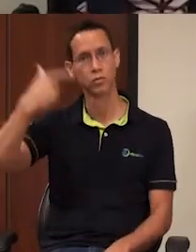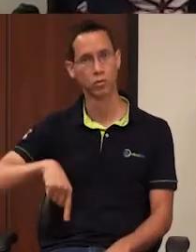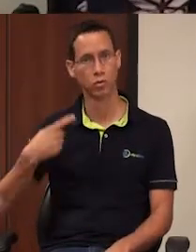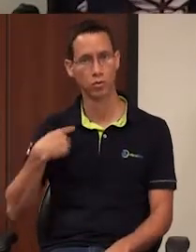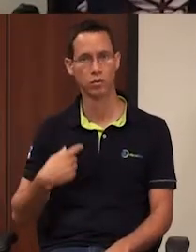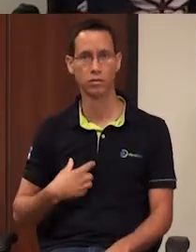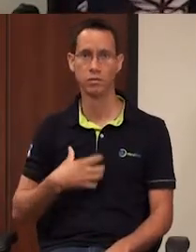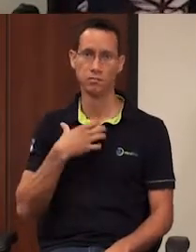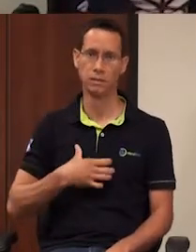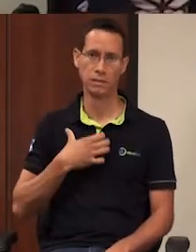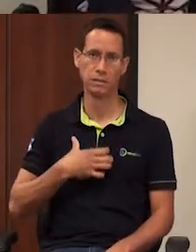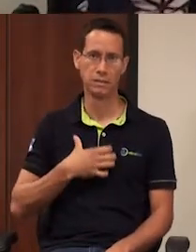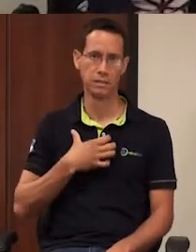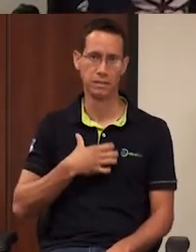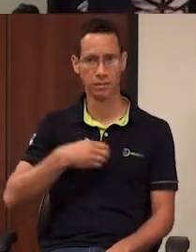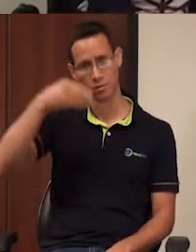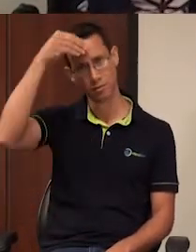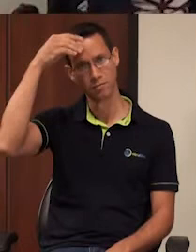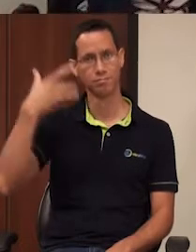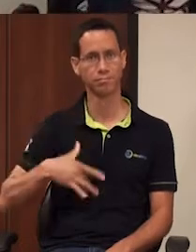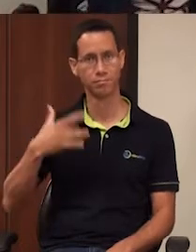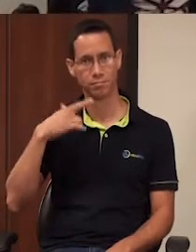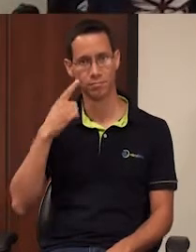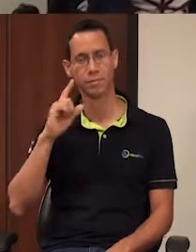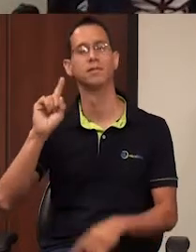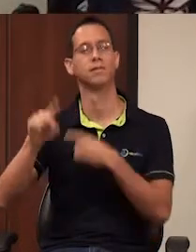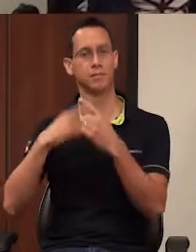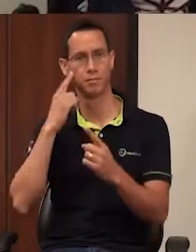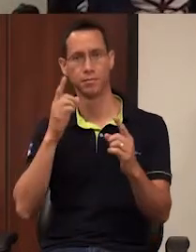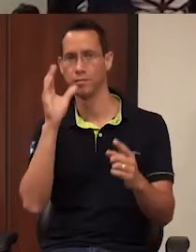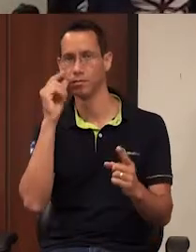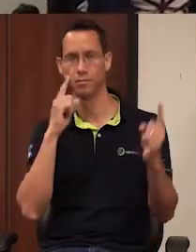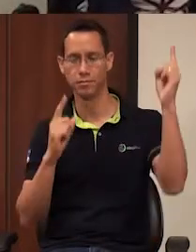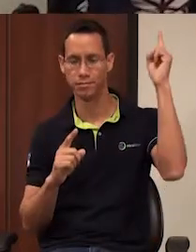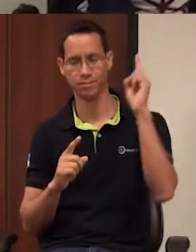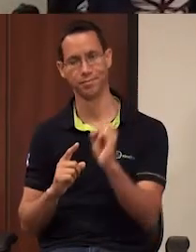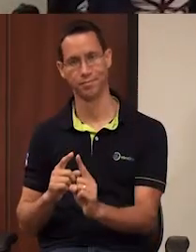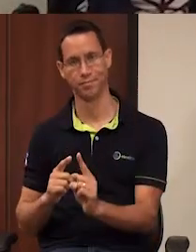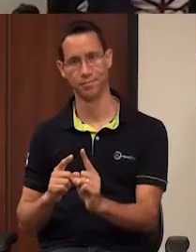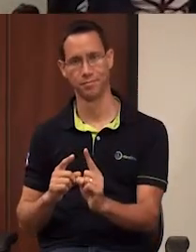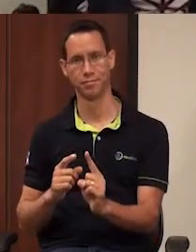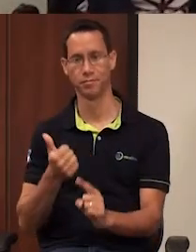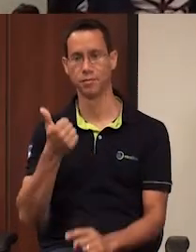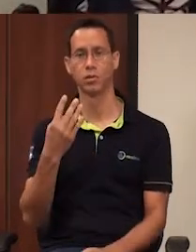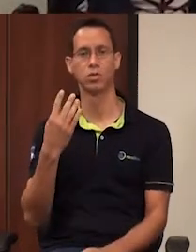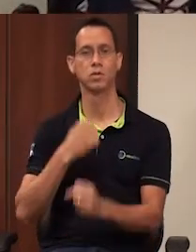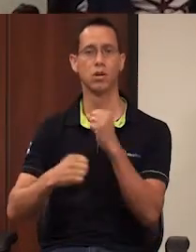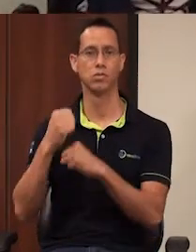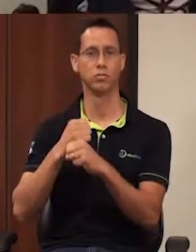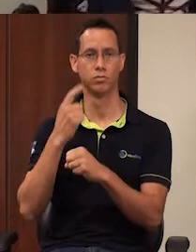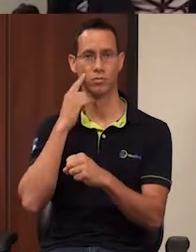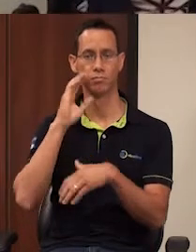meu tom de voz bastante alterado, né? Aí o funcionário desceu. Isso é 14 anos atrás. Mas pouca coisa mudou nesses 14 anos